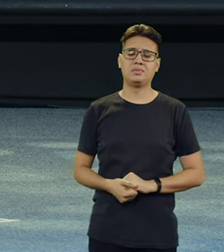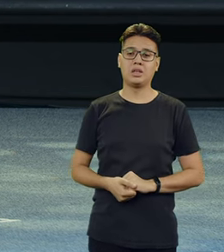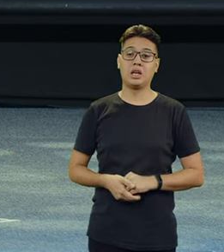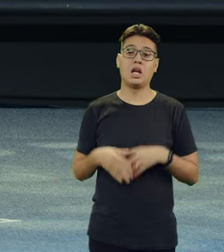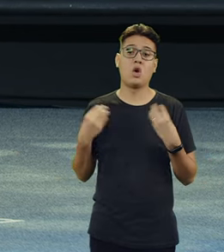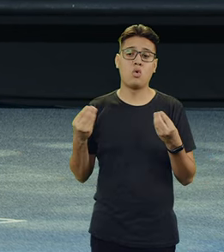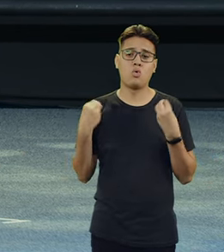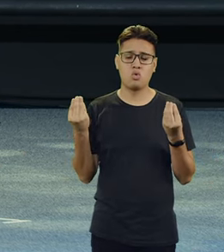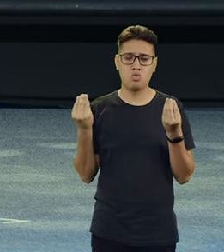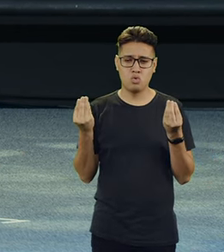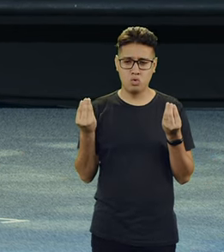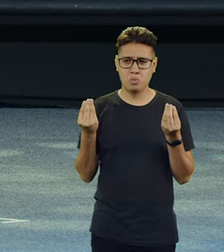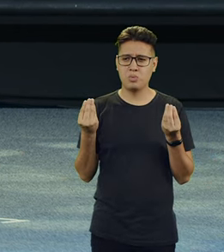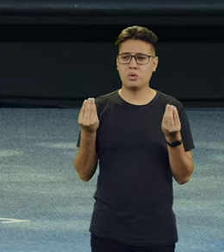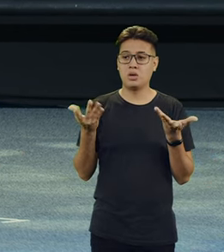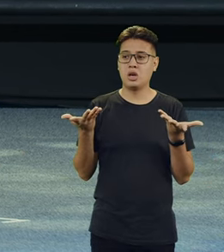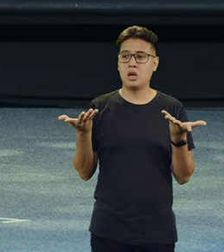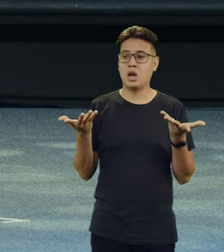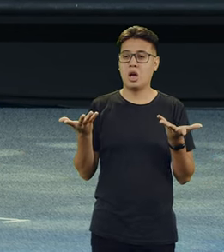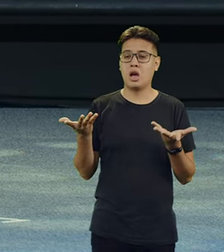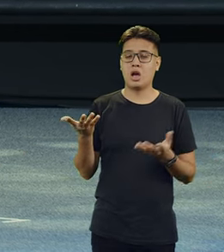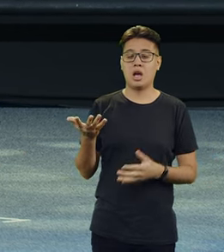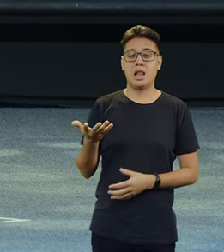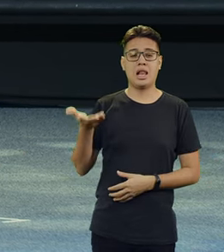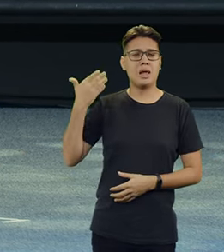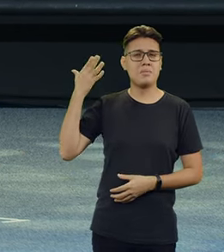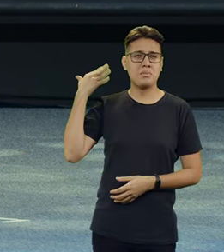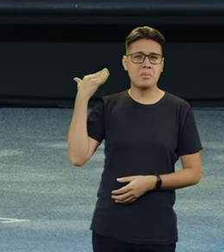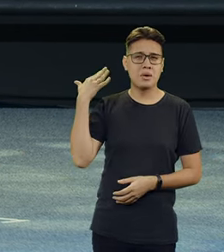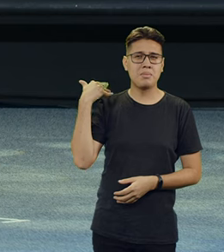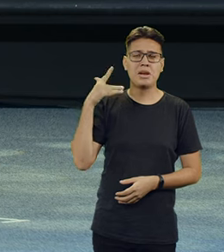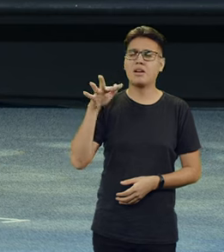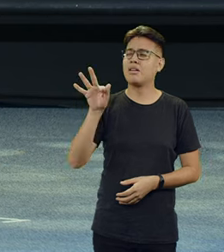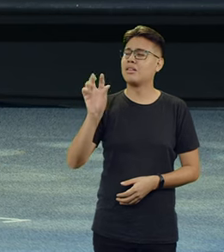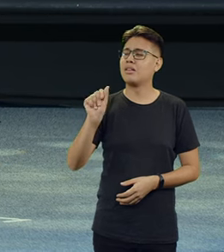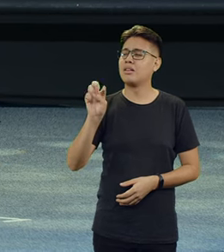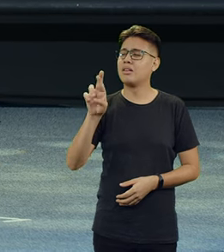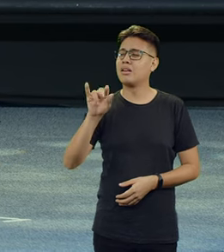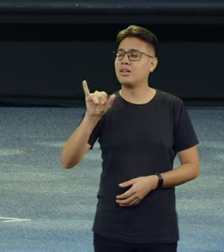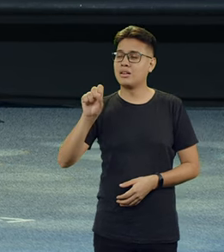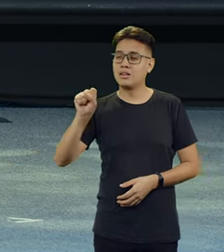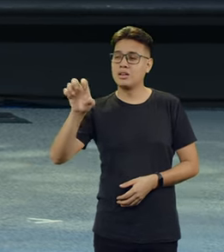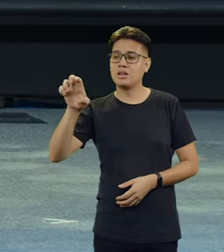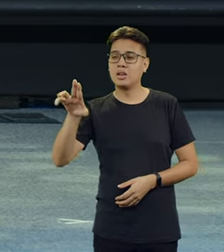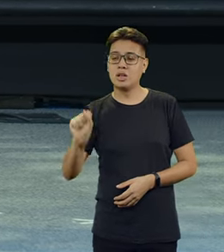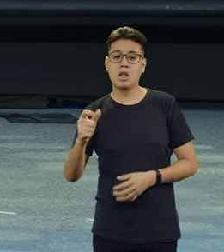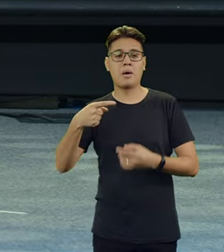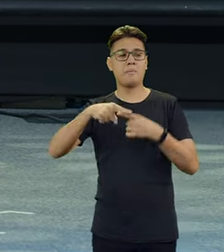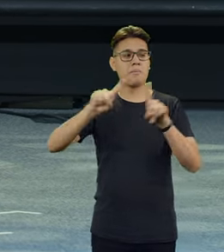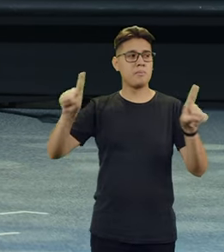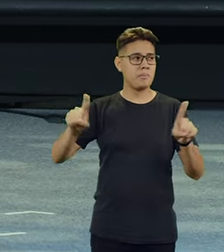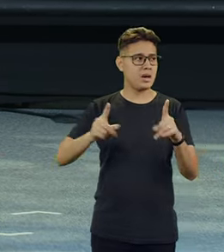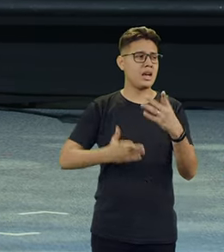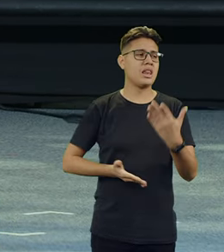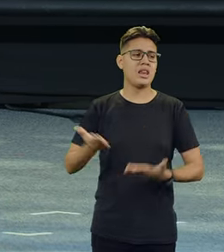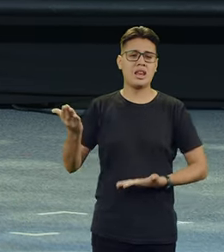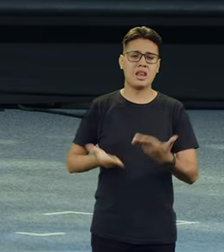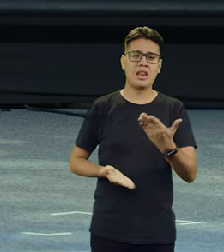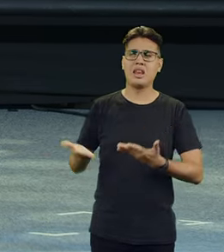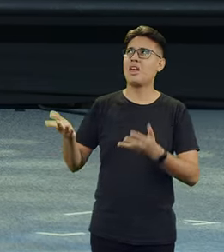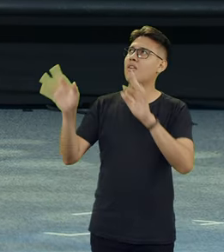como os fariseus. Mas Deus está interessado em homens que sirvam no reino.